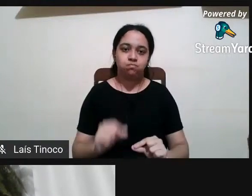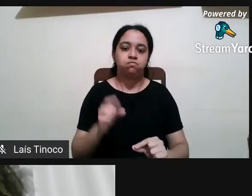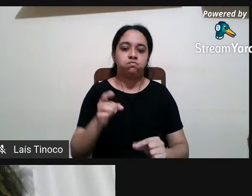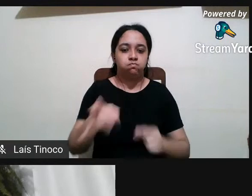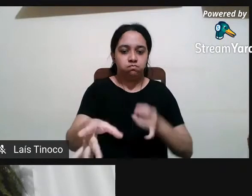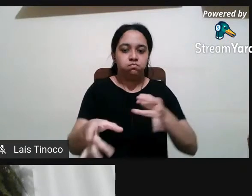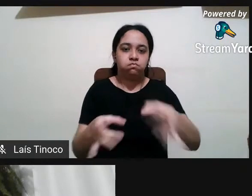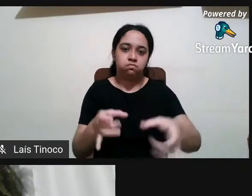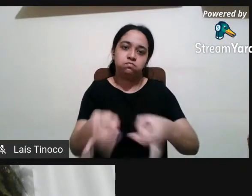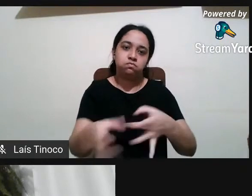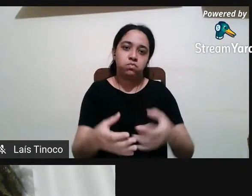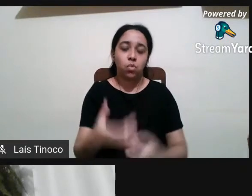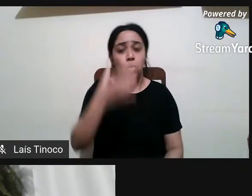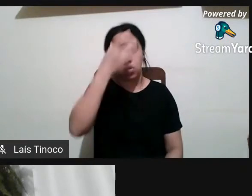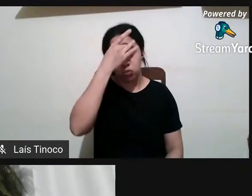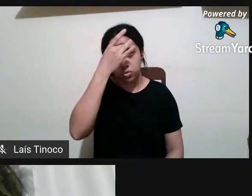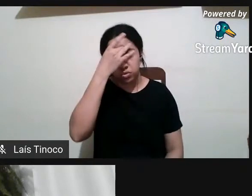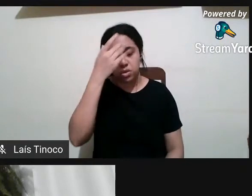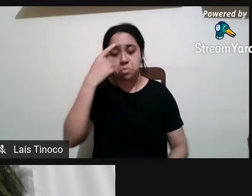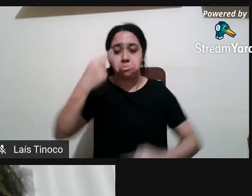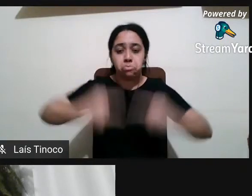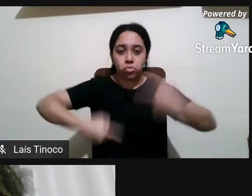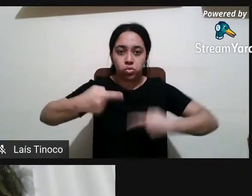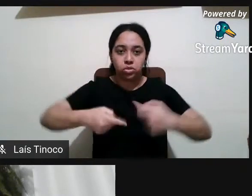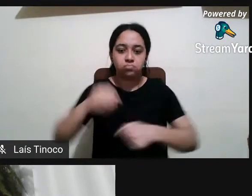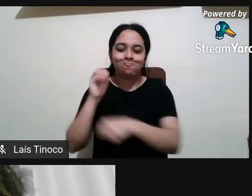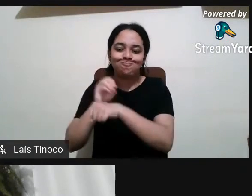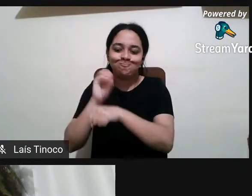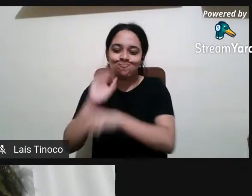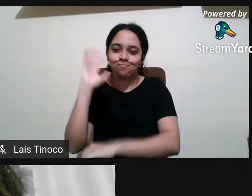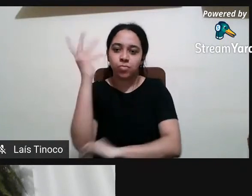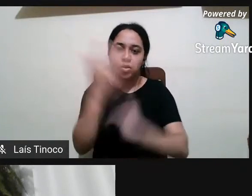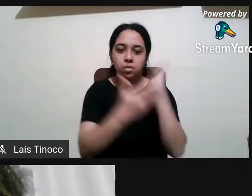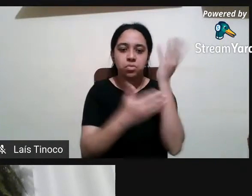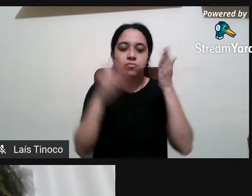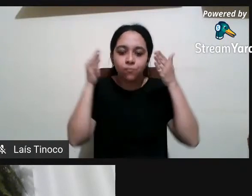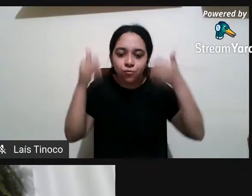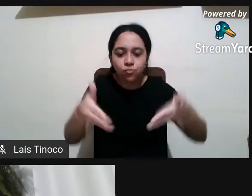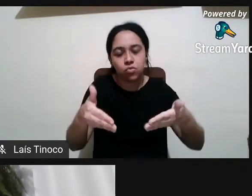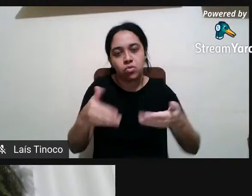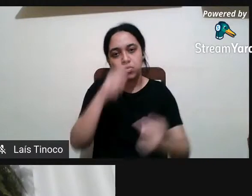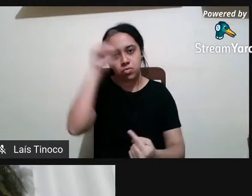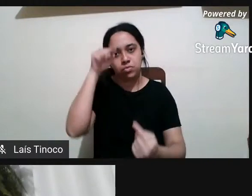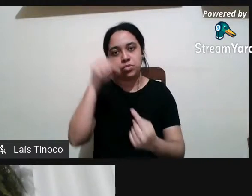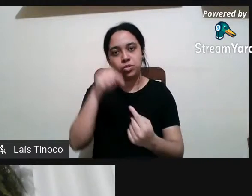né, conscientizar políticas ambientais para esse incentivo.